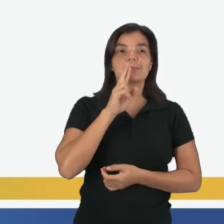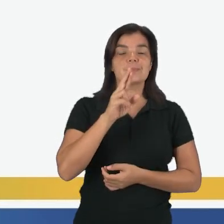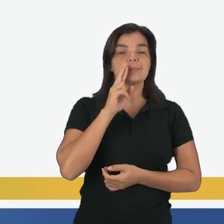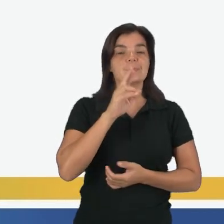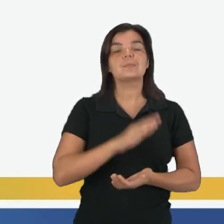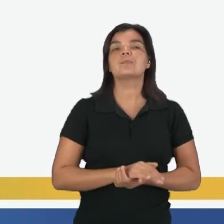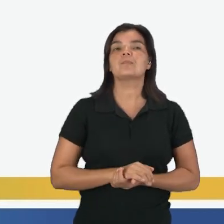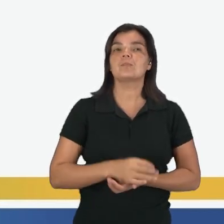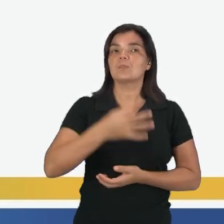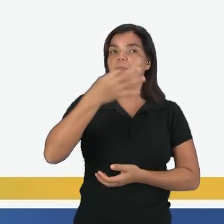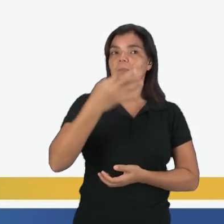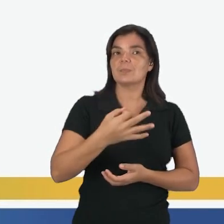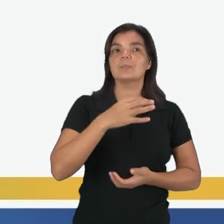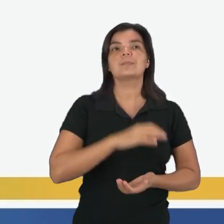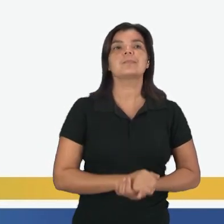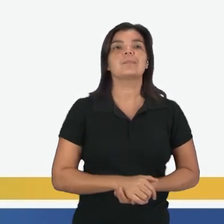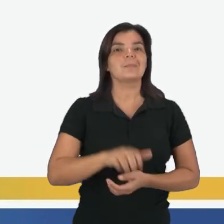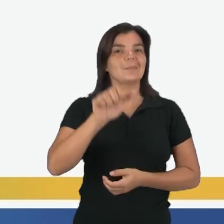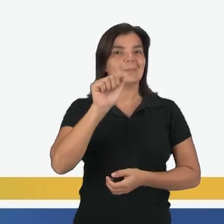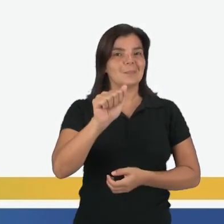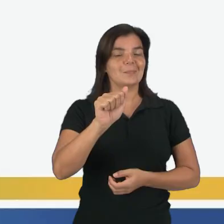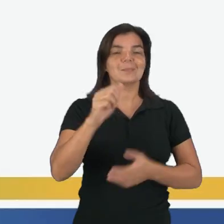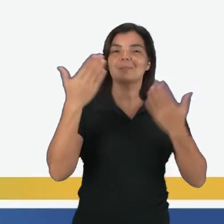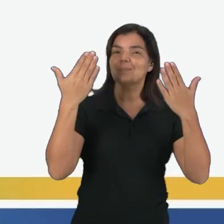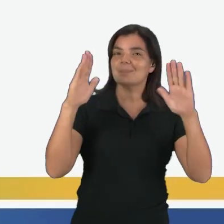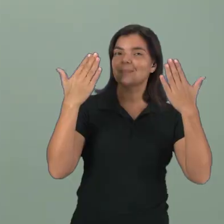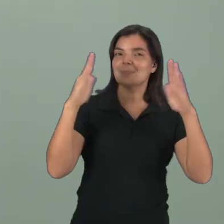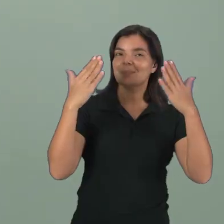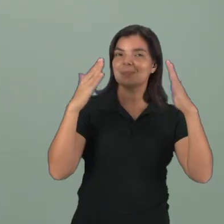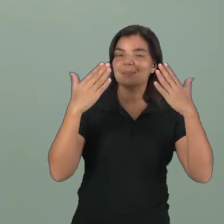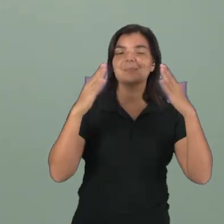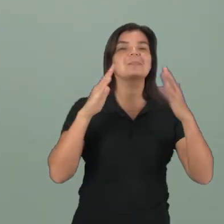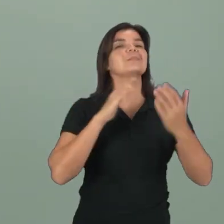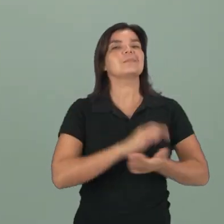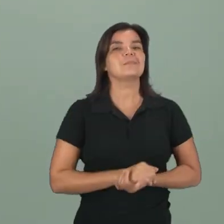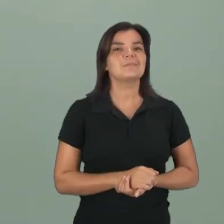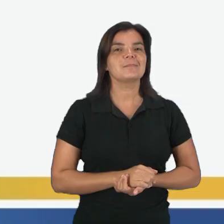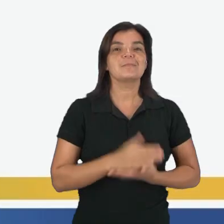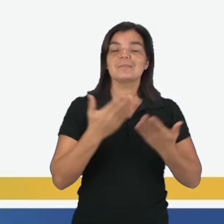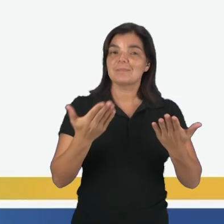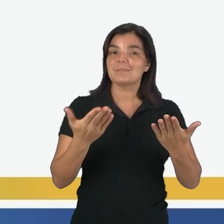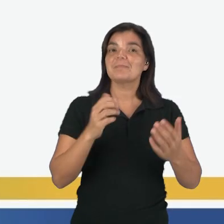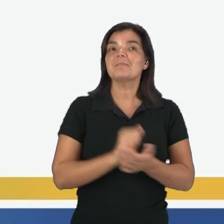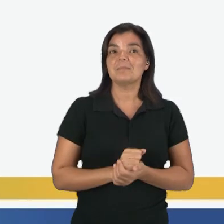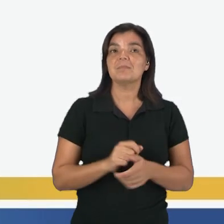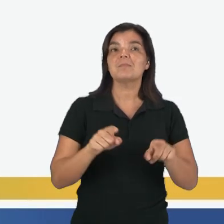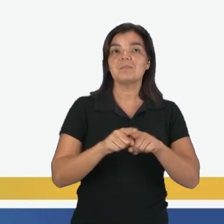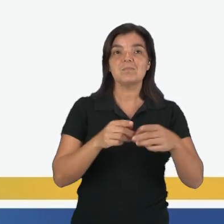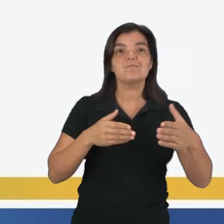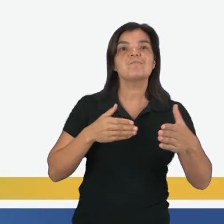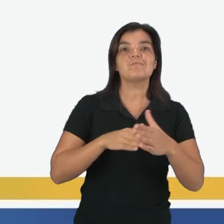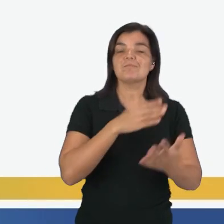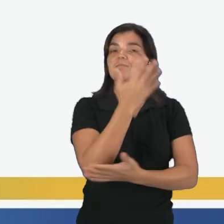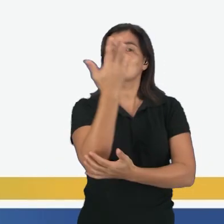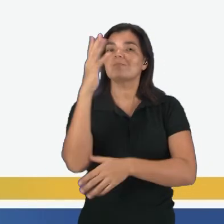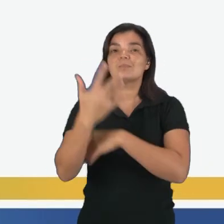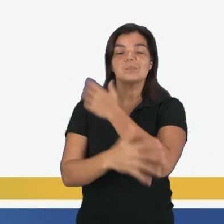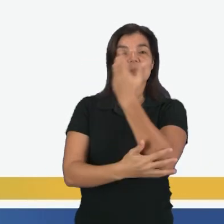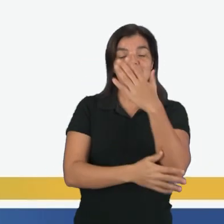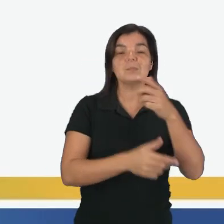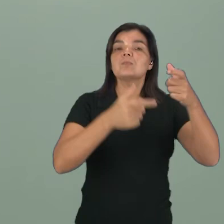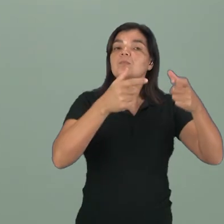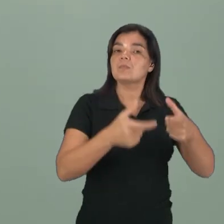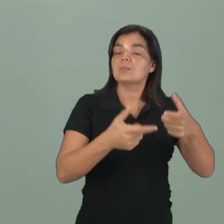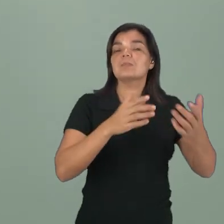a letra correta é a letra A, tá certo! É um abrangente impacto ambiental gerado por meio de